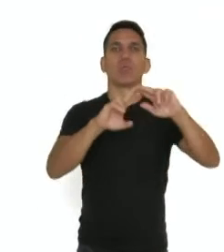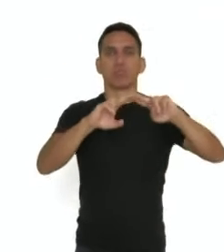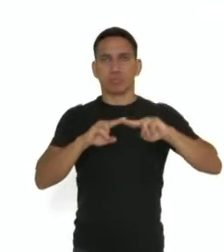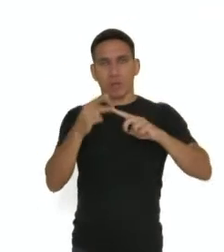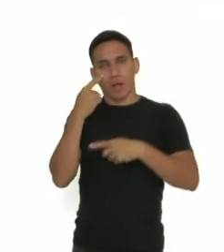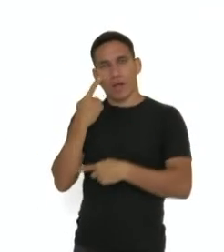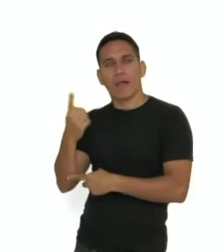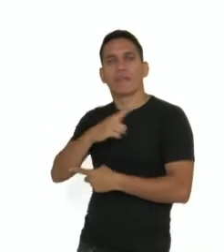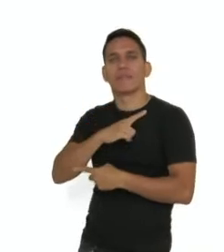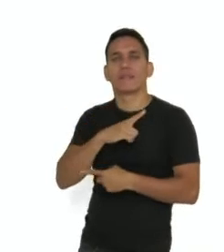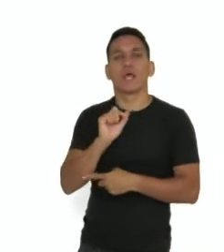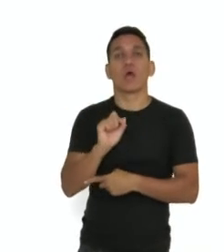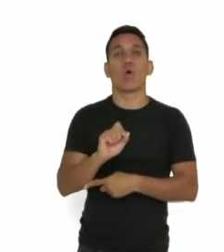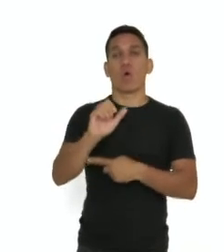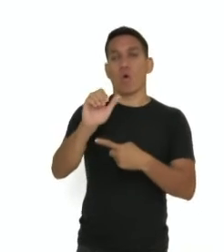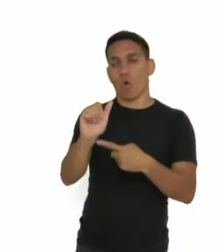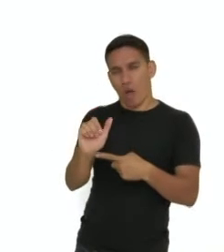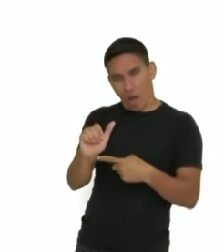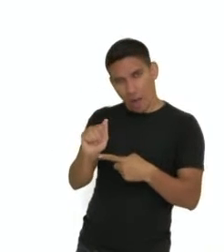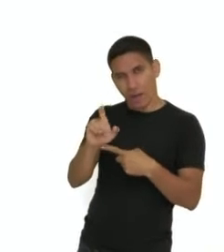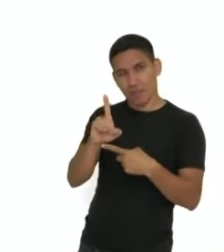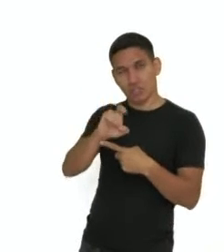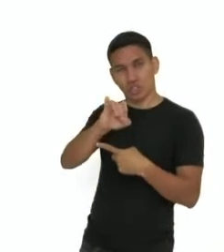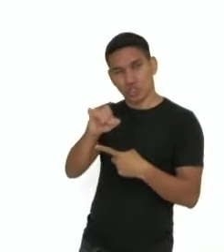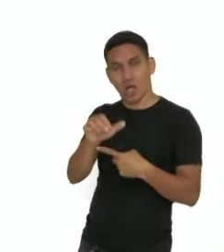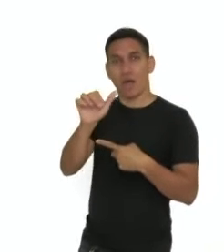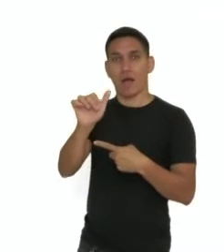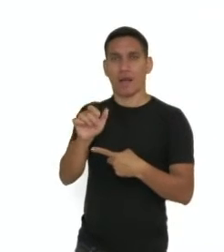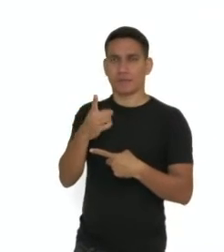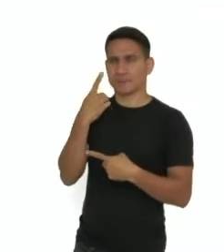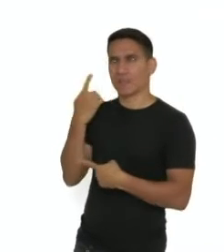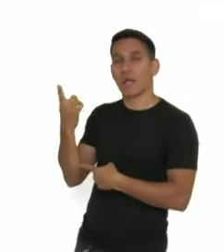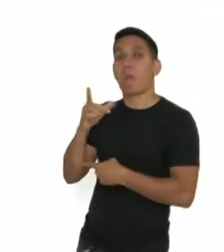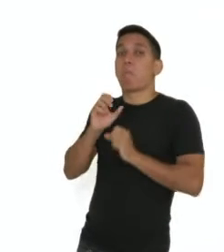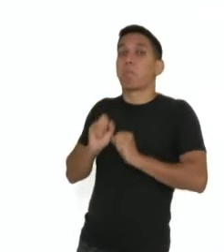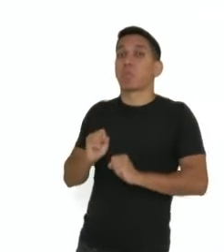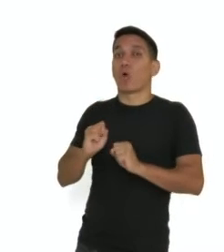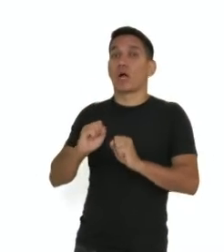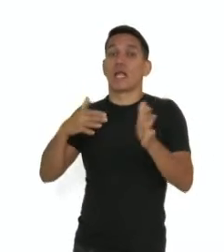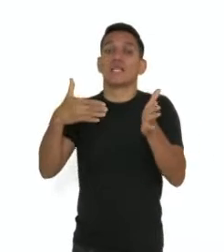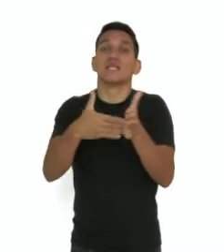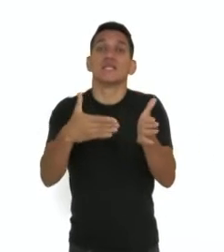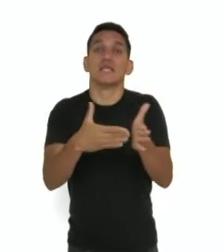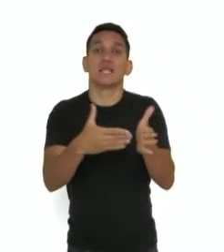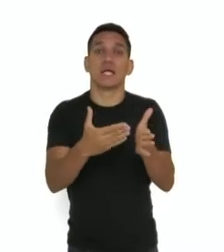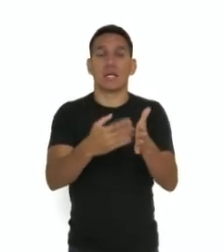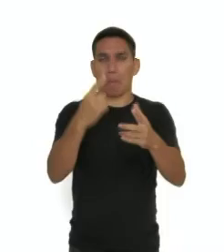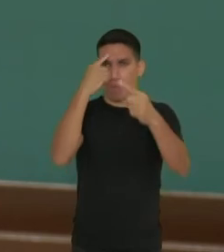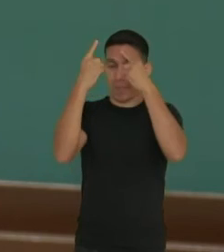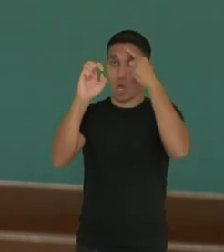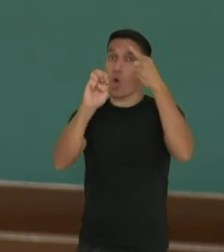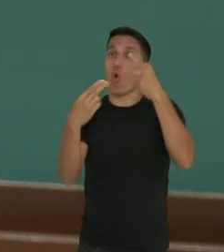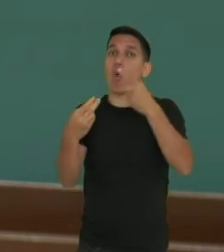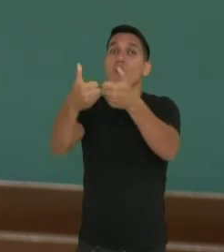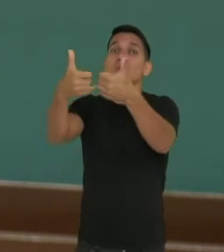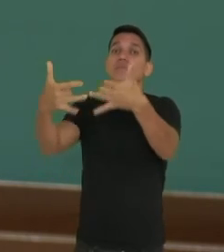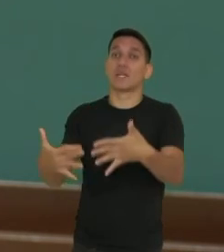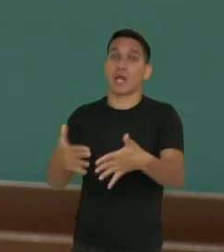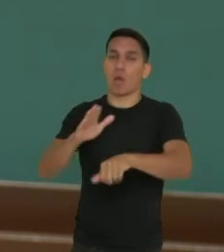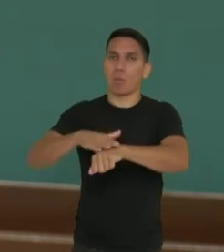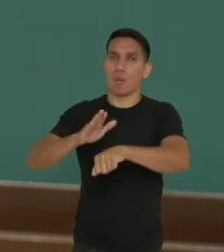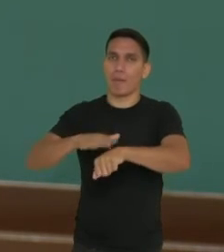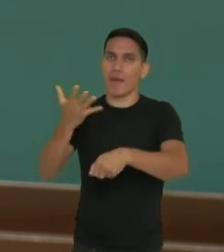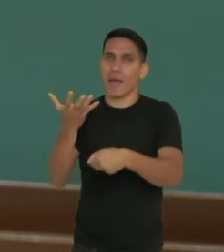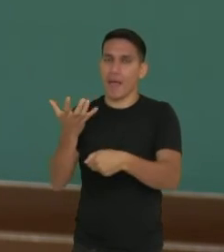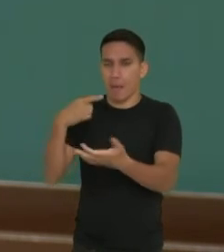subordinadas adjetivas. Elas podem ou restringir uma ideia, ou elas podem explicar. Quando eu quero restringir